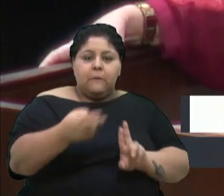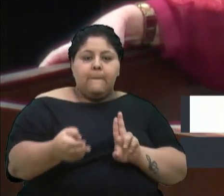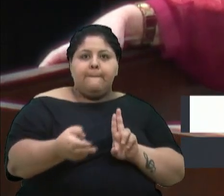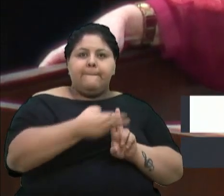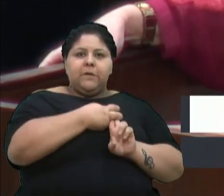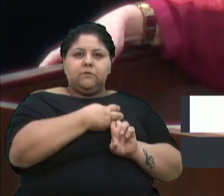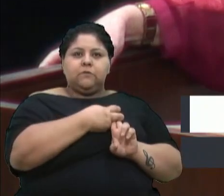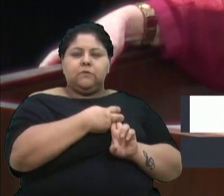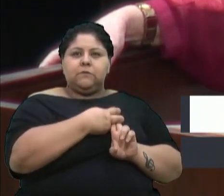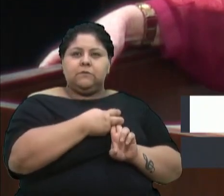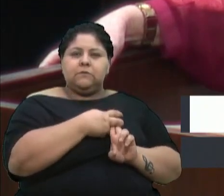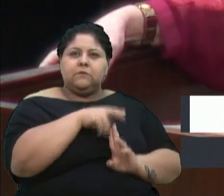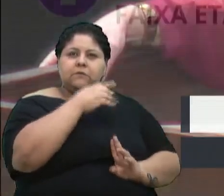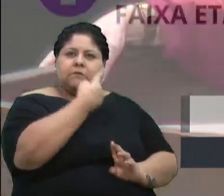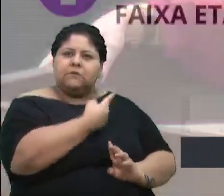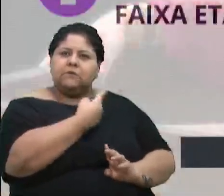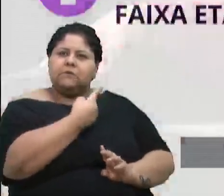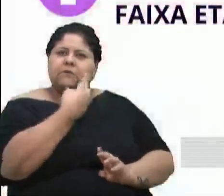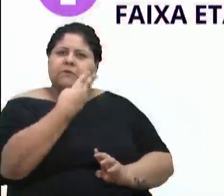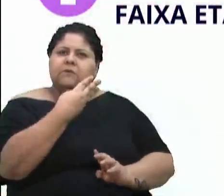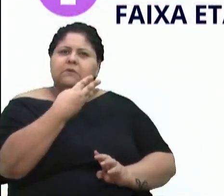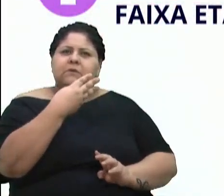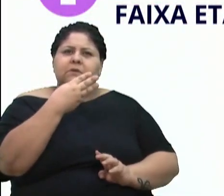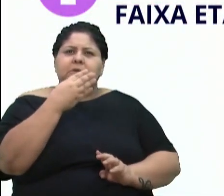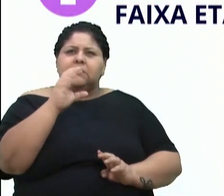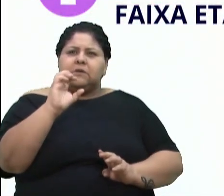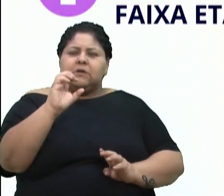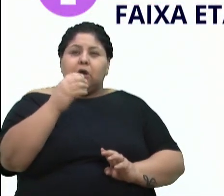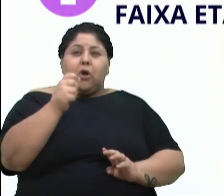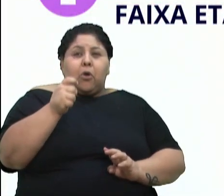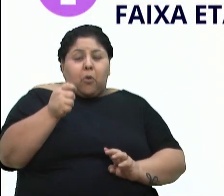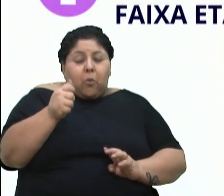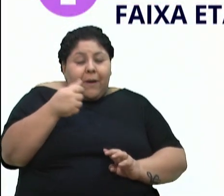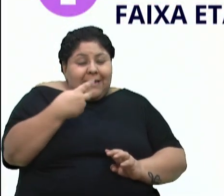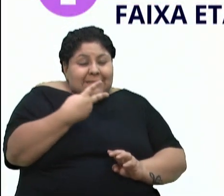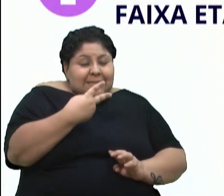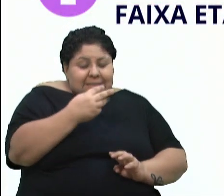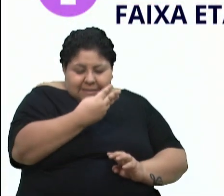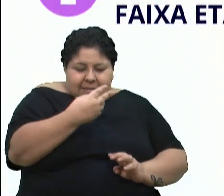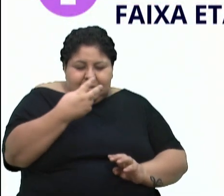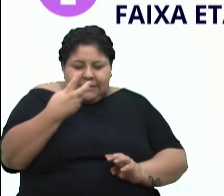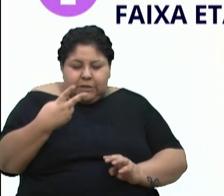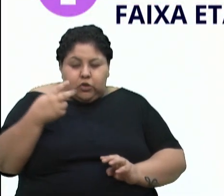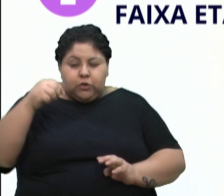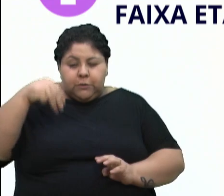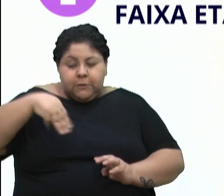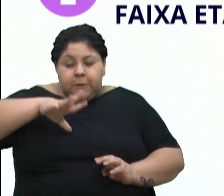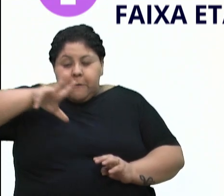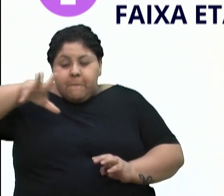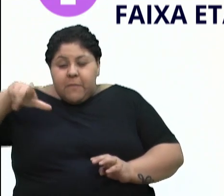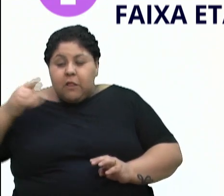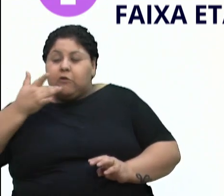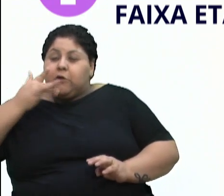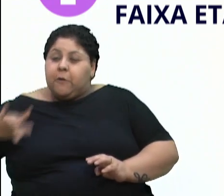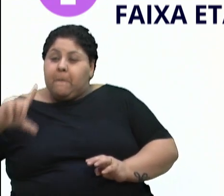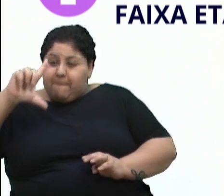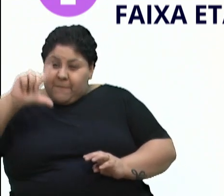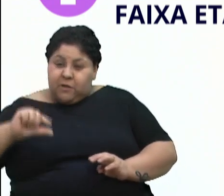ó, 32 milhões, quase 32 milhões de crianças menores de 13